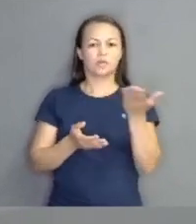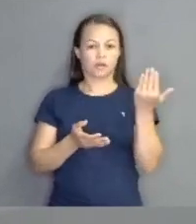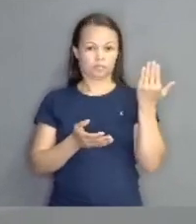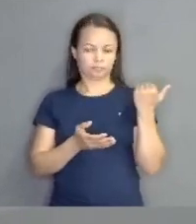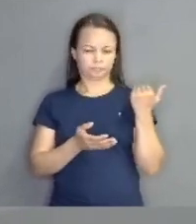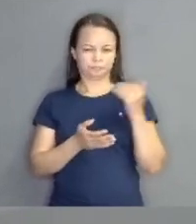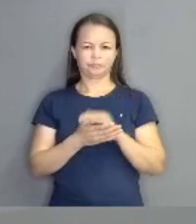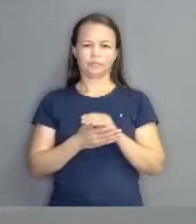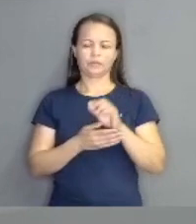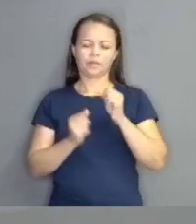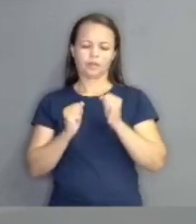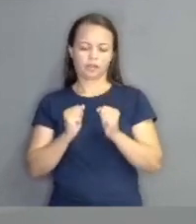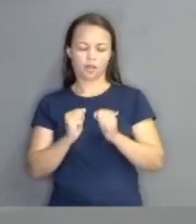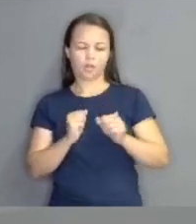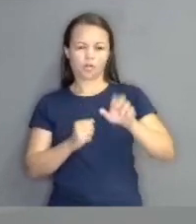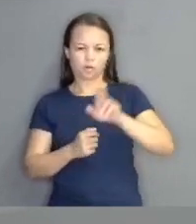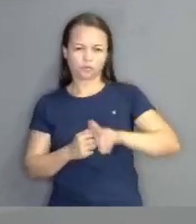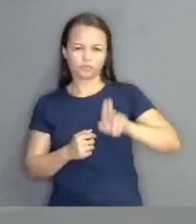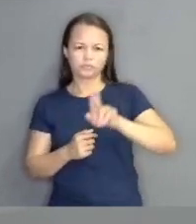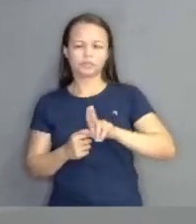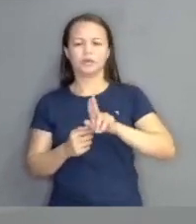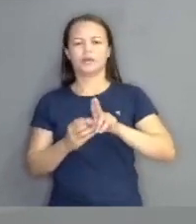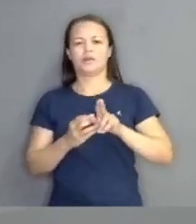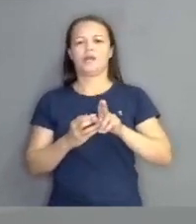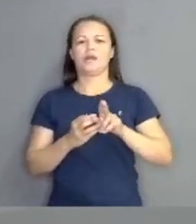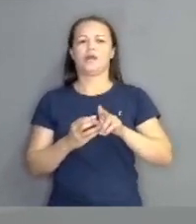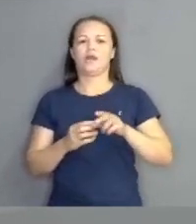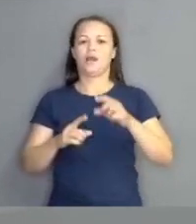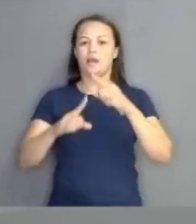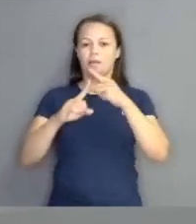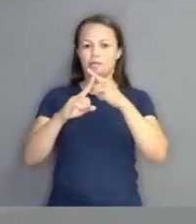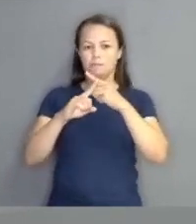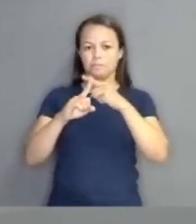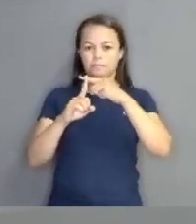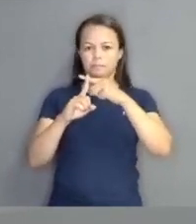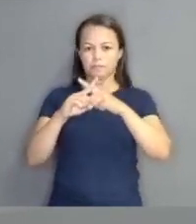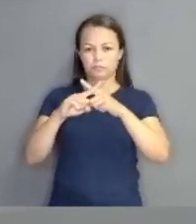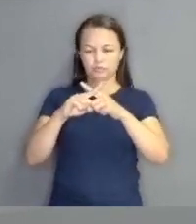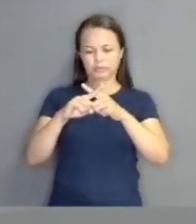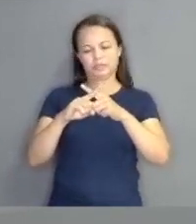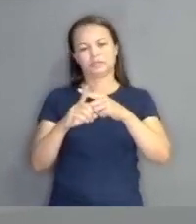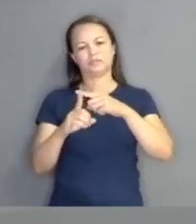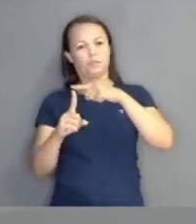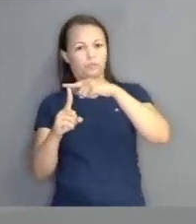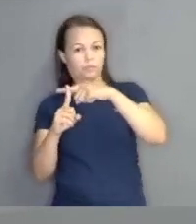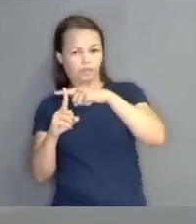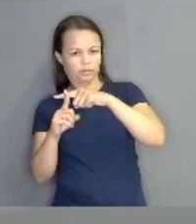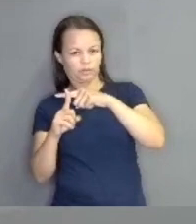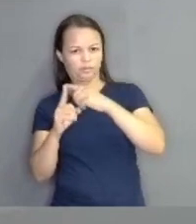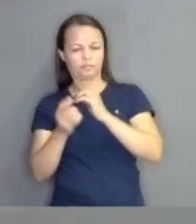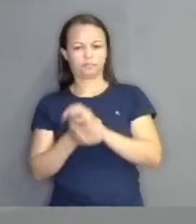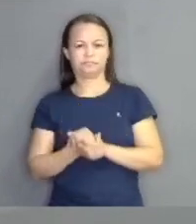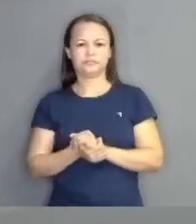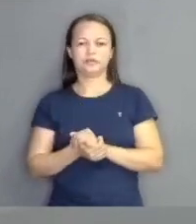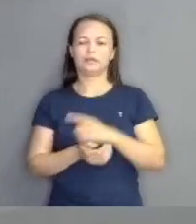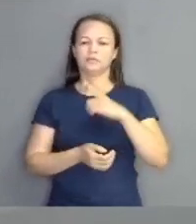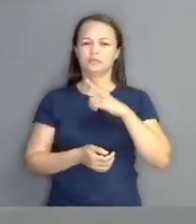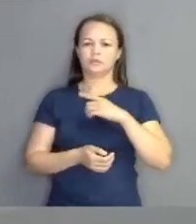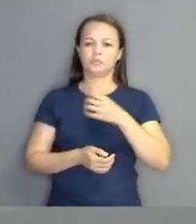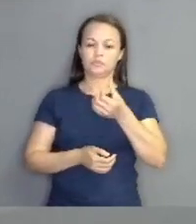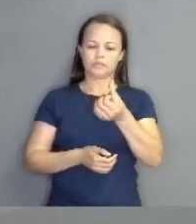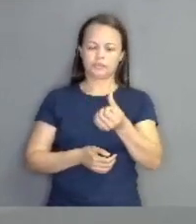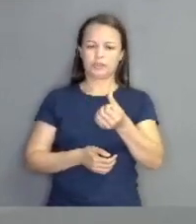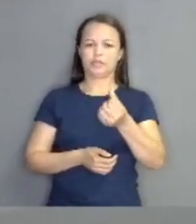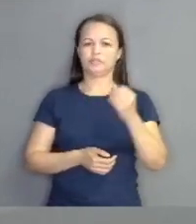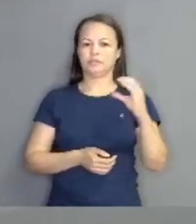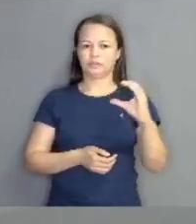a multiplicação ou a adição, tá? Então, aqui eu tenho 6 centenas, o zero